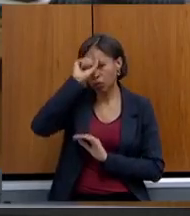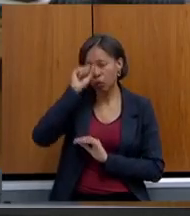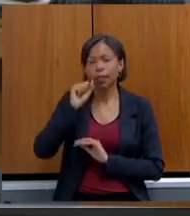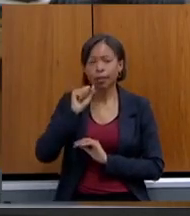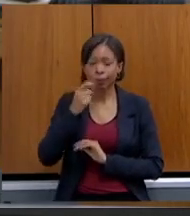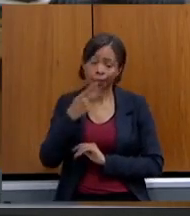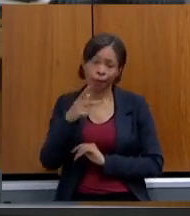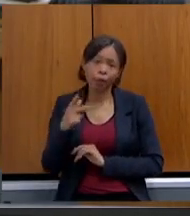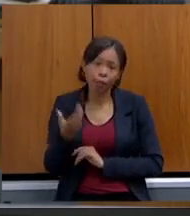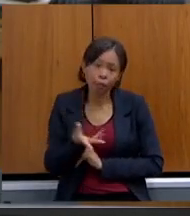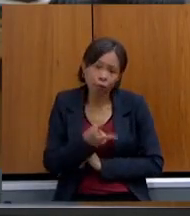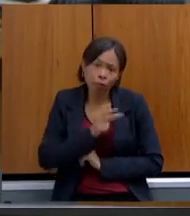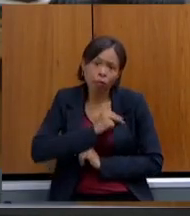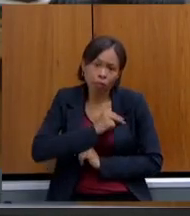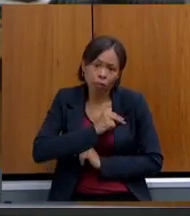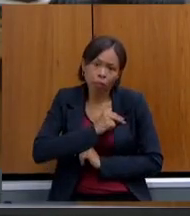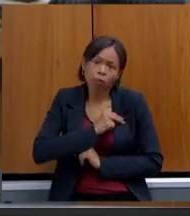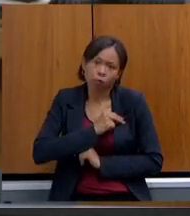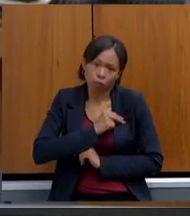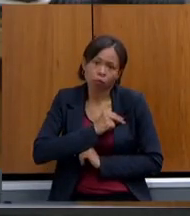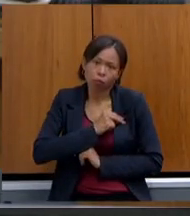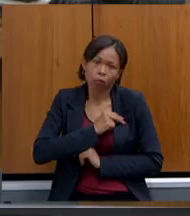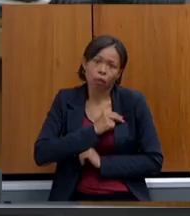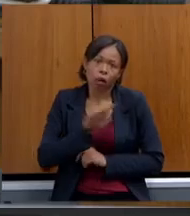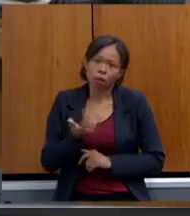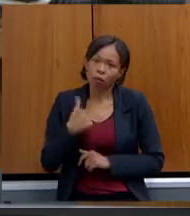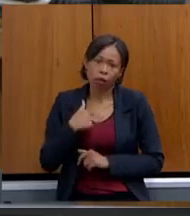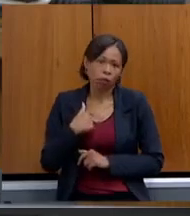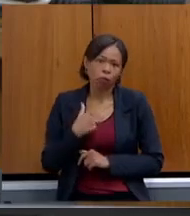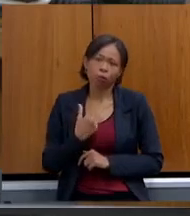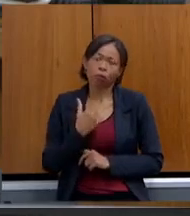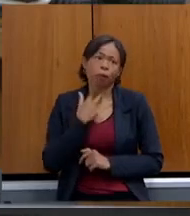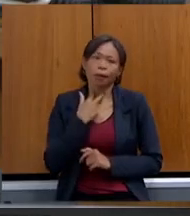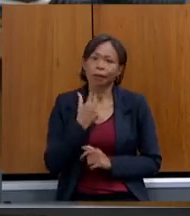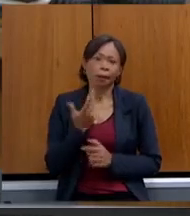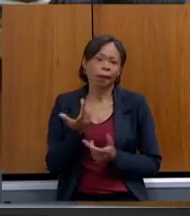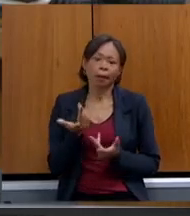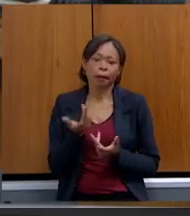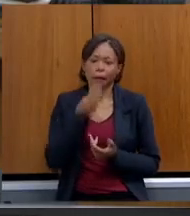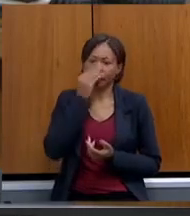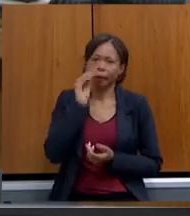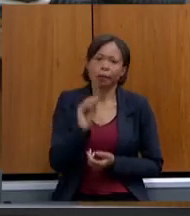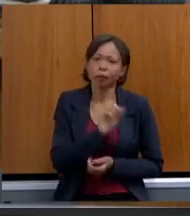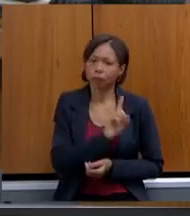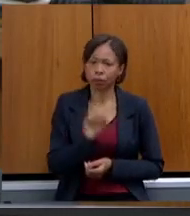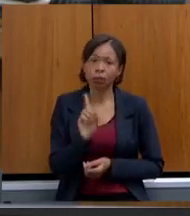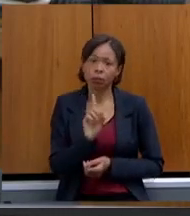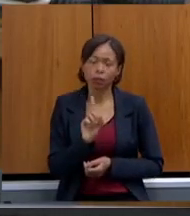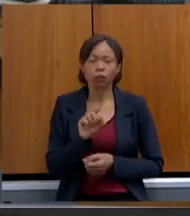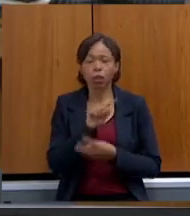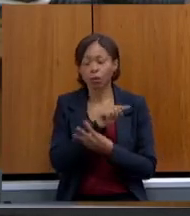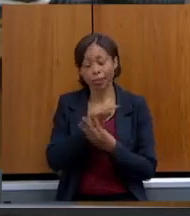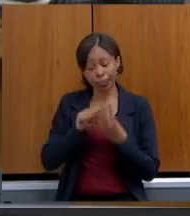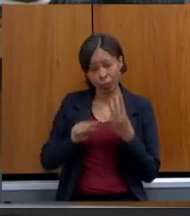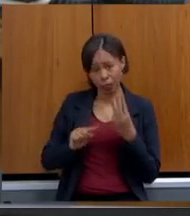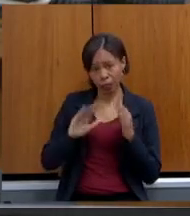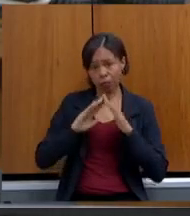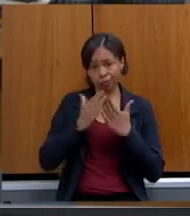que eles merecem é o que eu não posso me furtar né então nesses três casos infelizmente né é